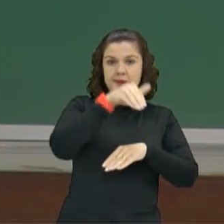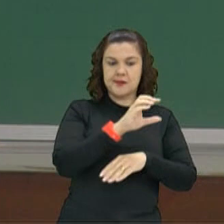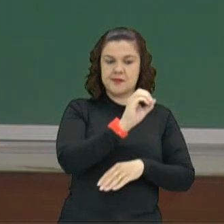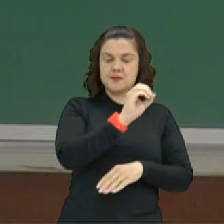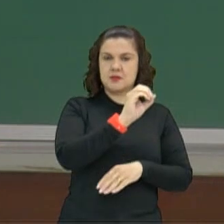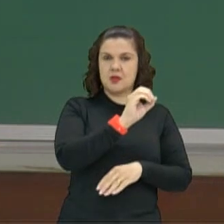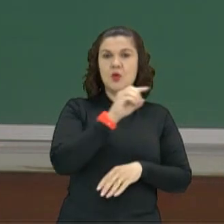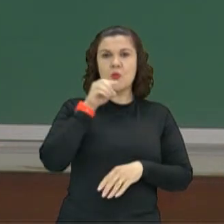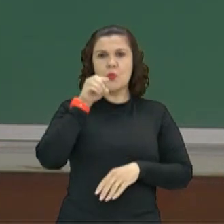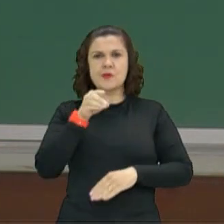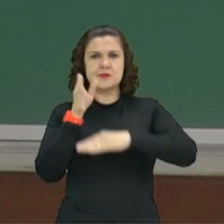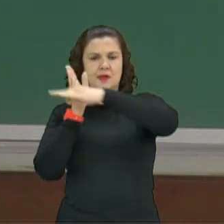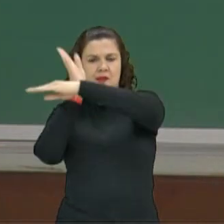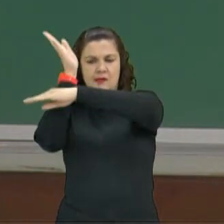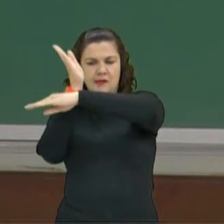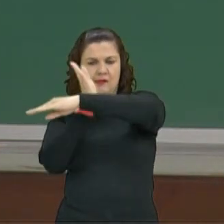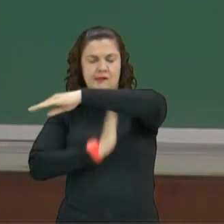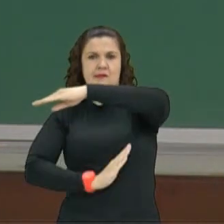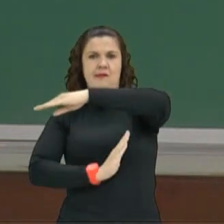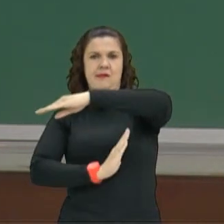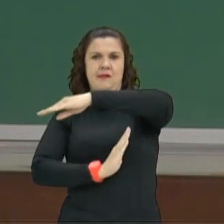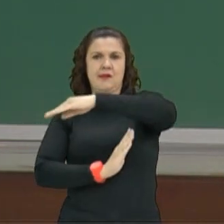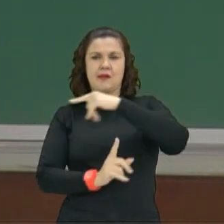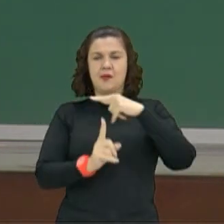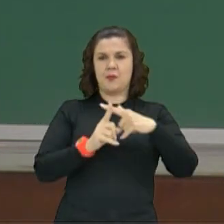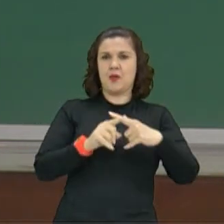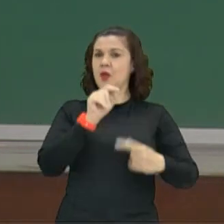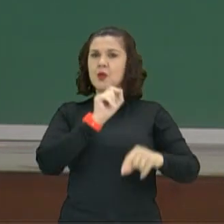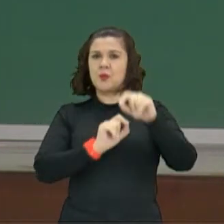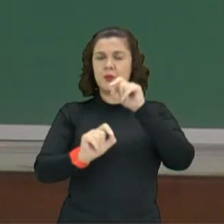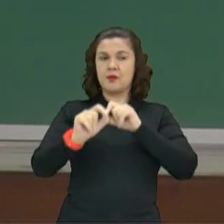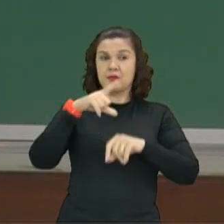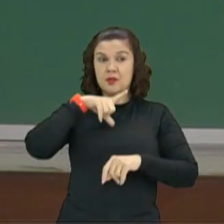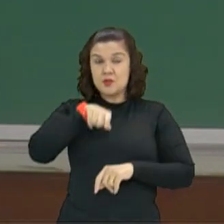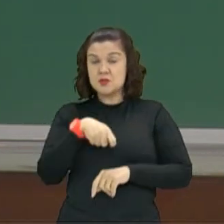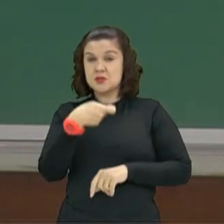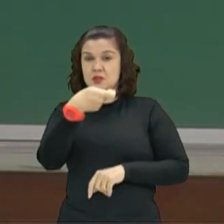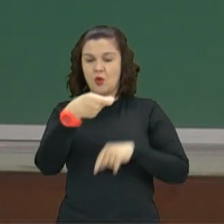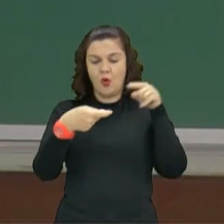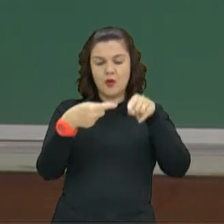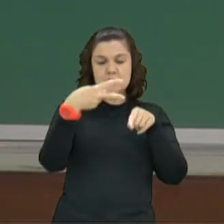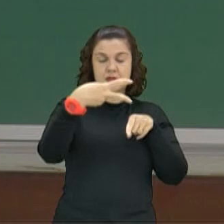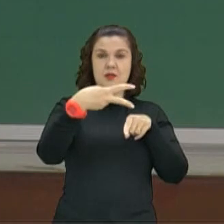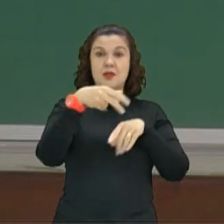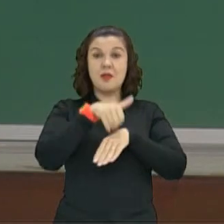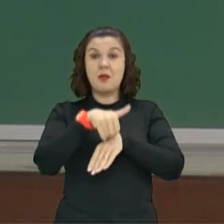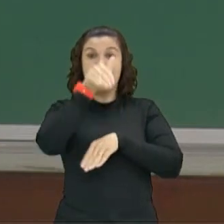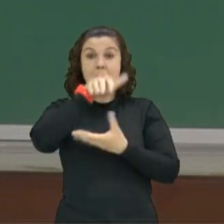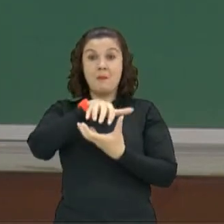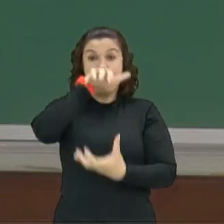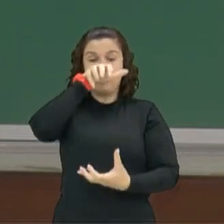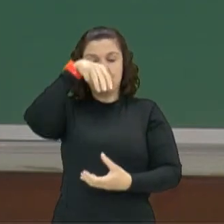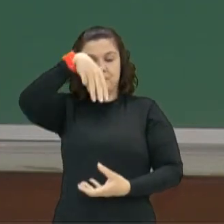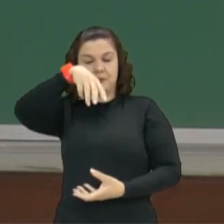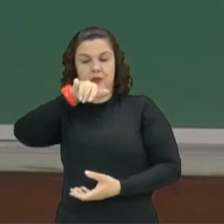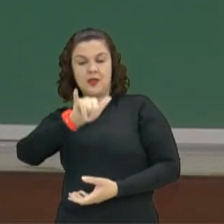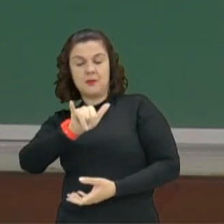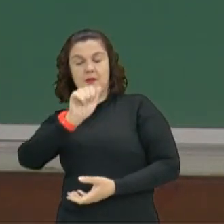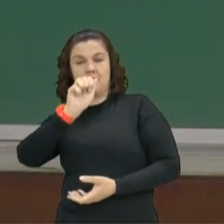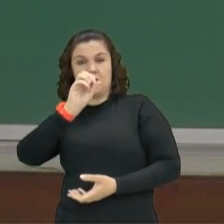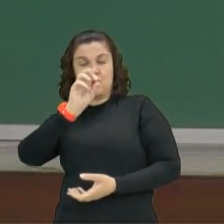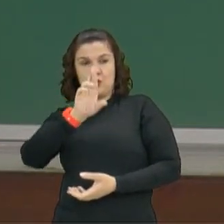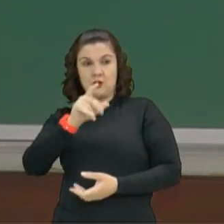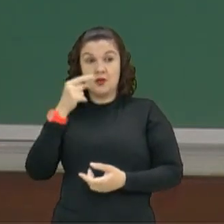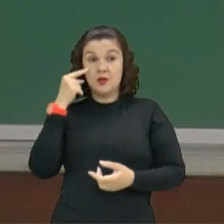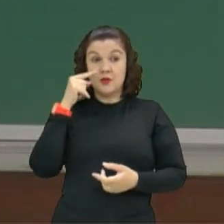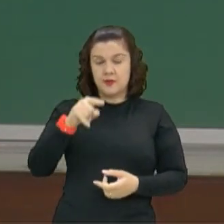uma inequação. Por que é uma inequação? Porque tem um símbolo aqui, ó, maior. Parece uma equação, certo? Mas